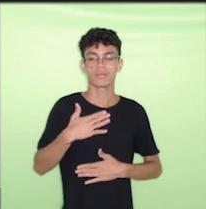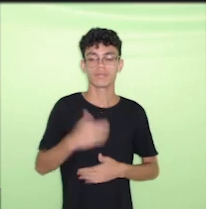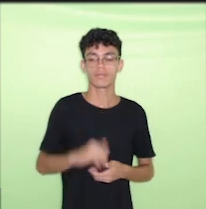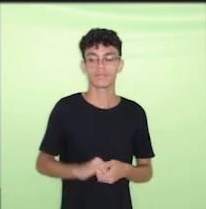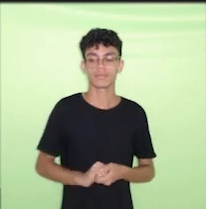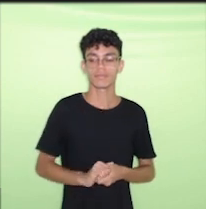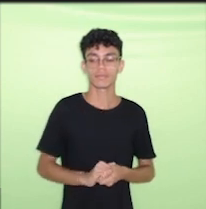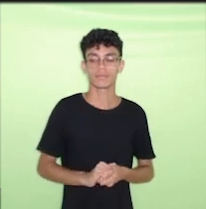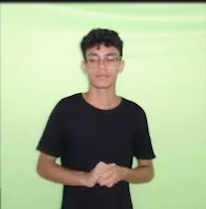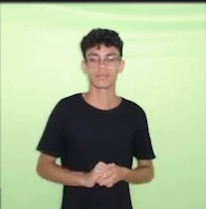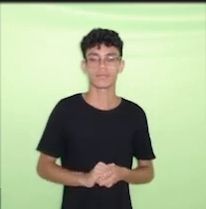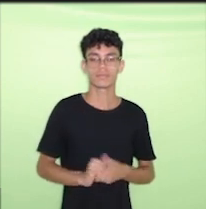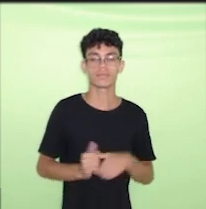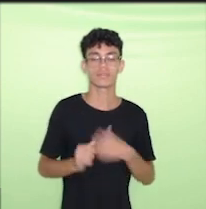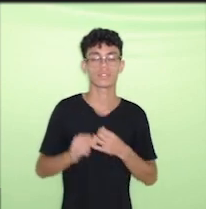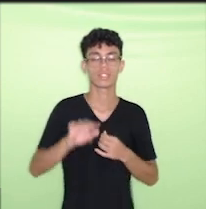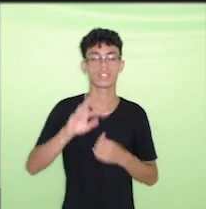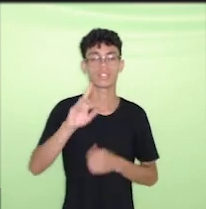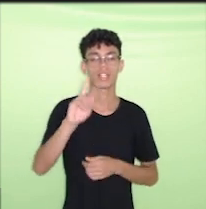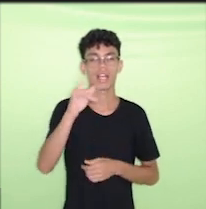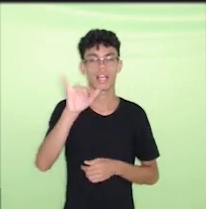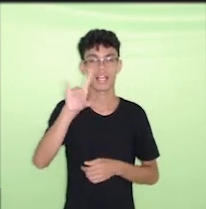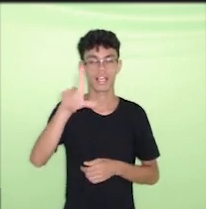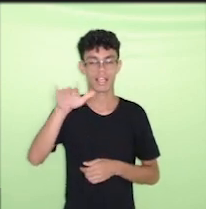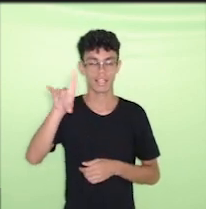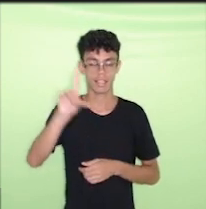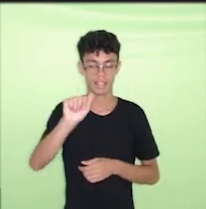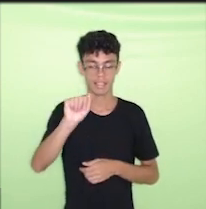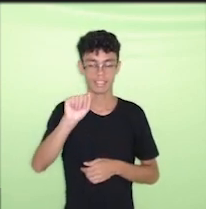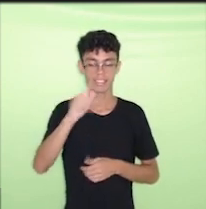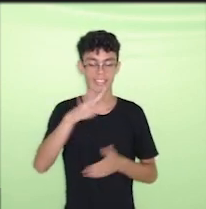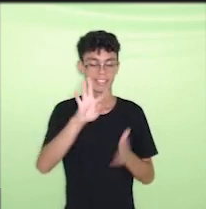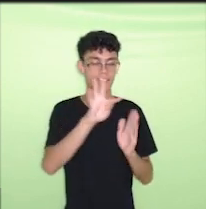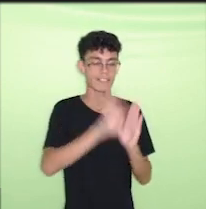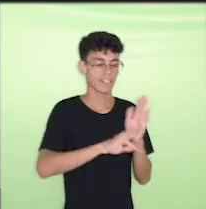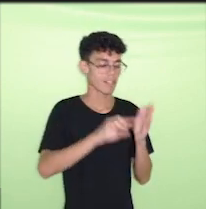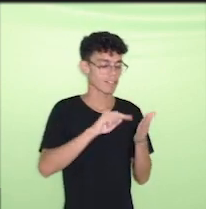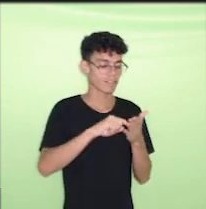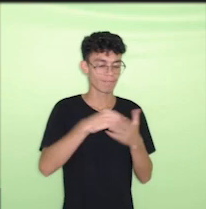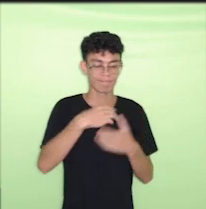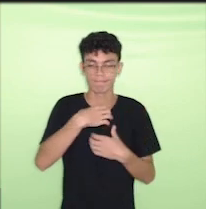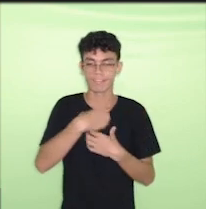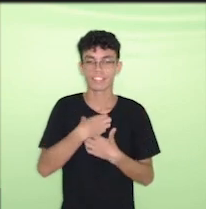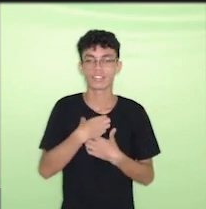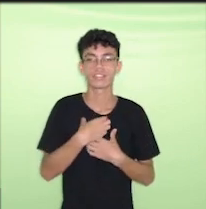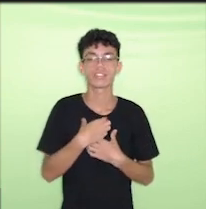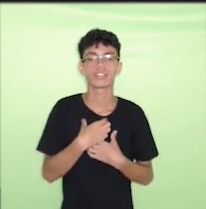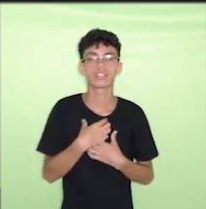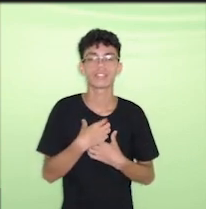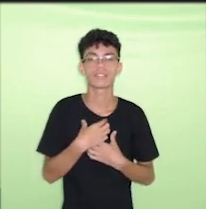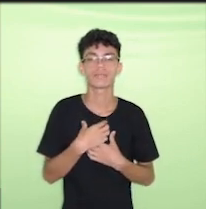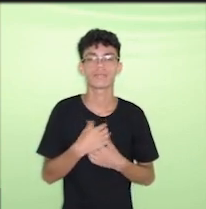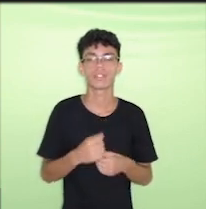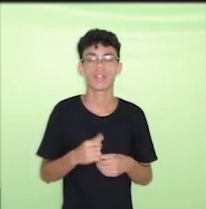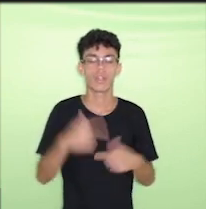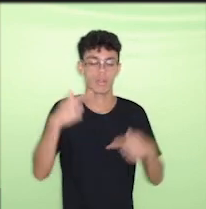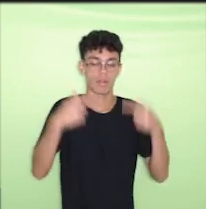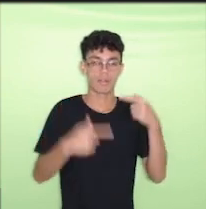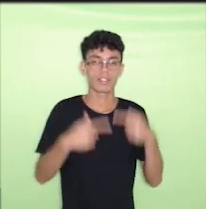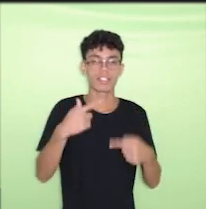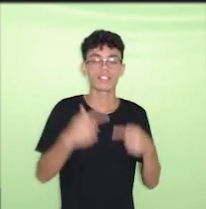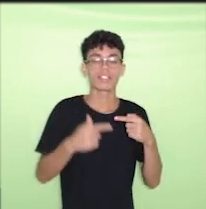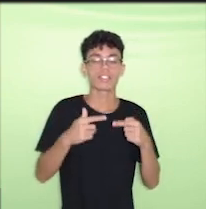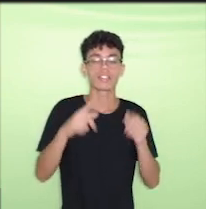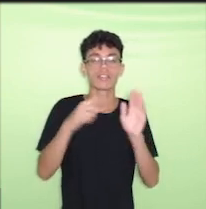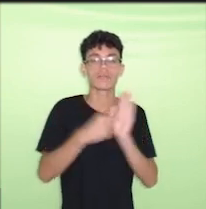né? E a obra dramatúrgica dela, eu sinto que tem uma camada a mais que ele recorta essa questão política mesmo que